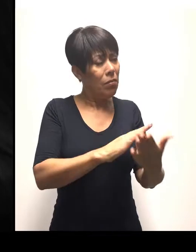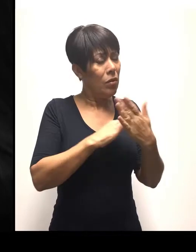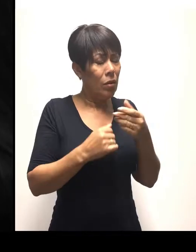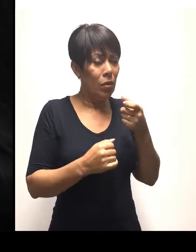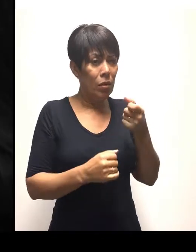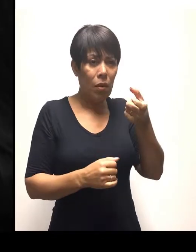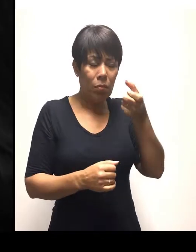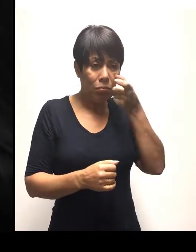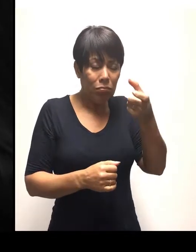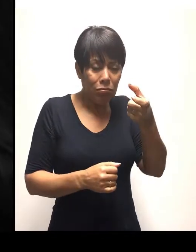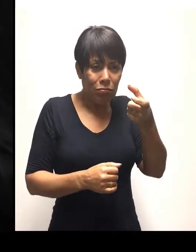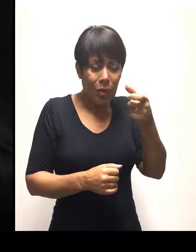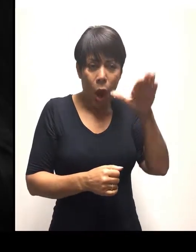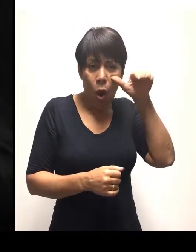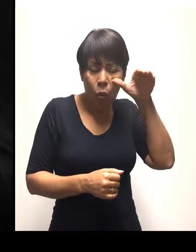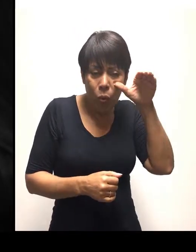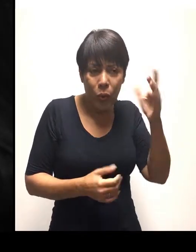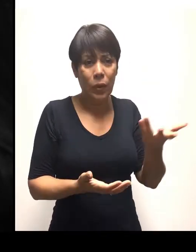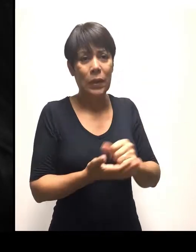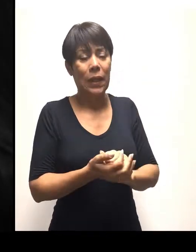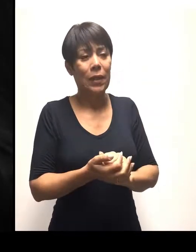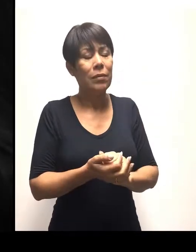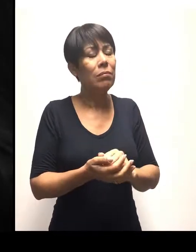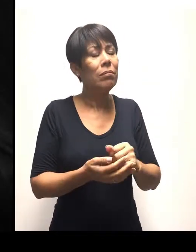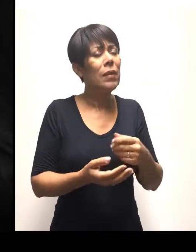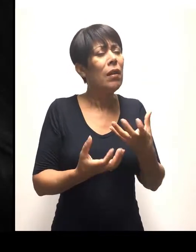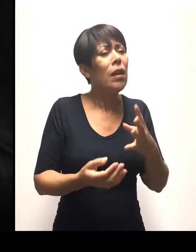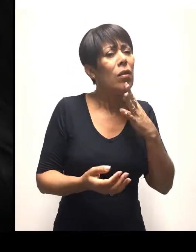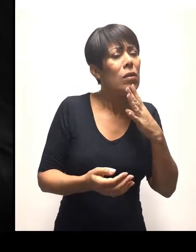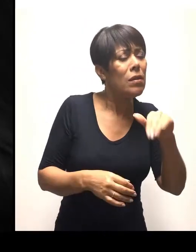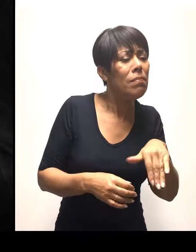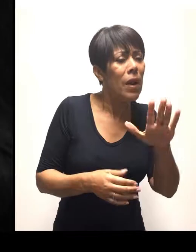Então, essa curiosidade pela palavra,